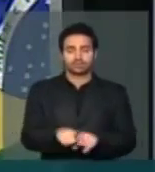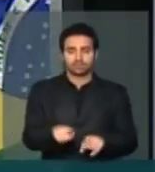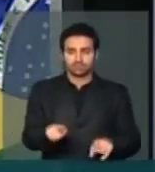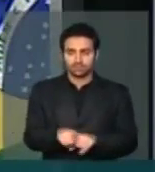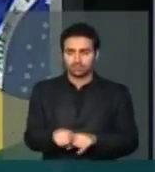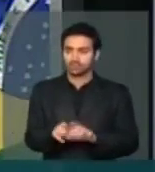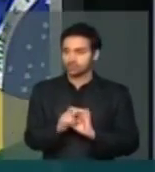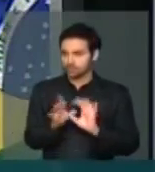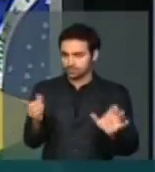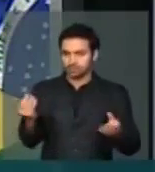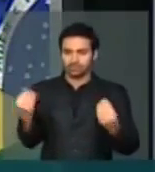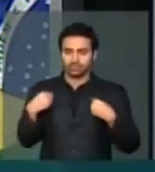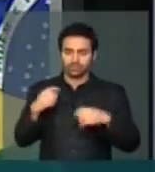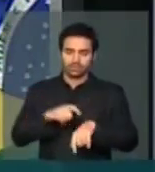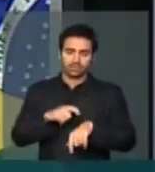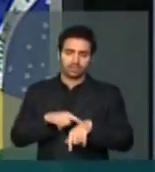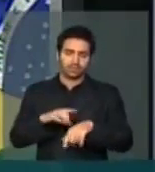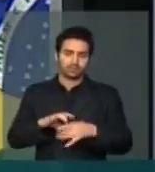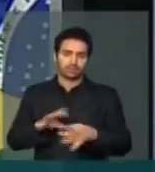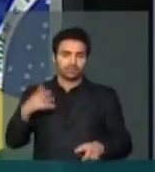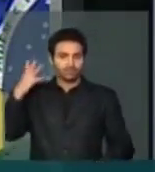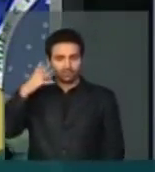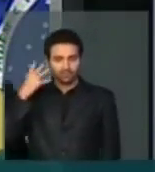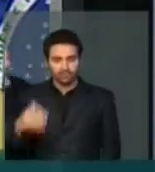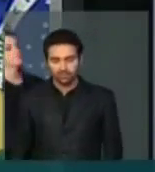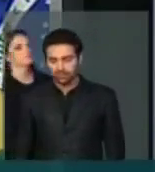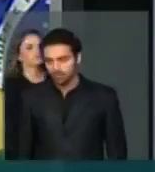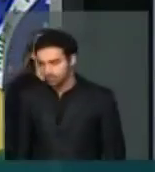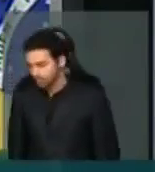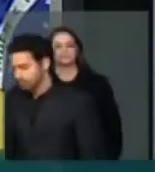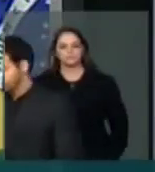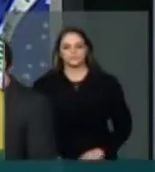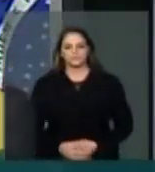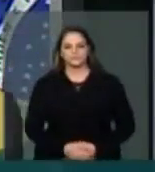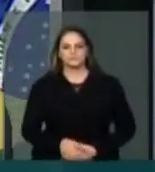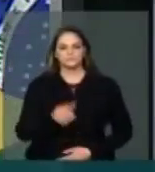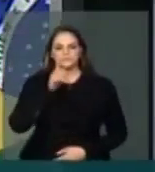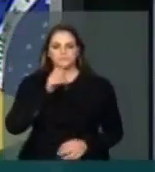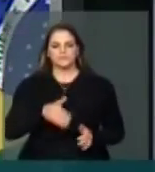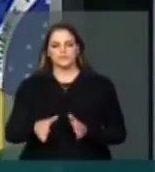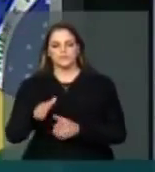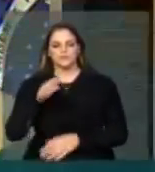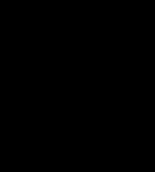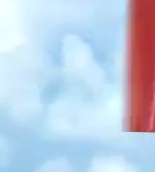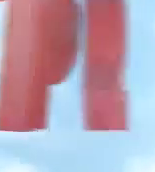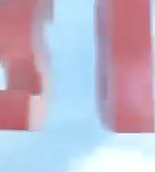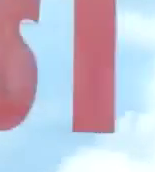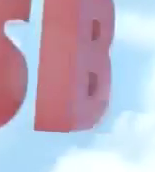generosidade, o que vem provar que o Rio Parnaíba nos une ao Maranhão. Muito obrigado.